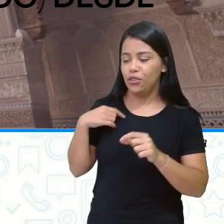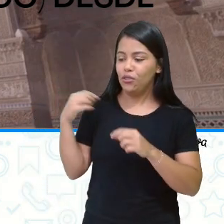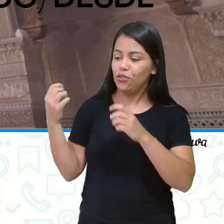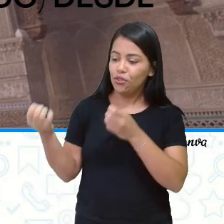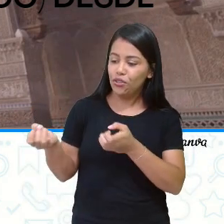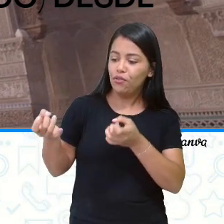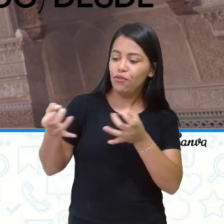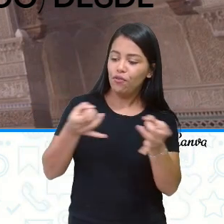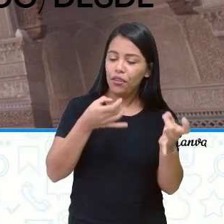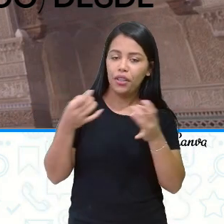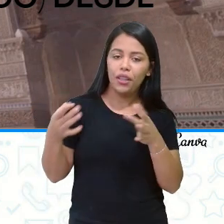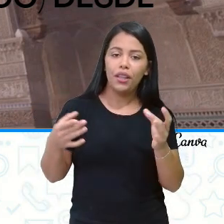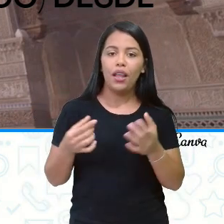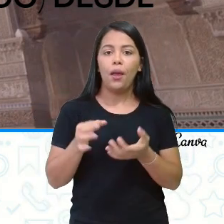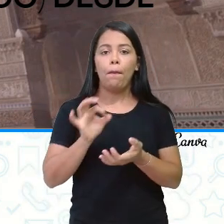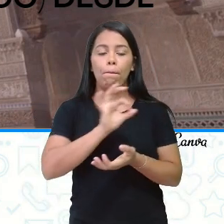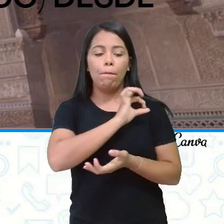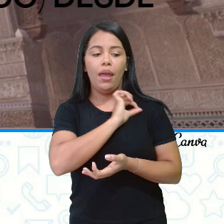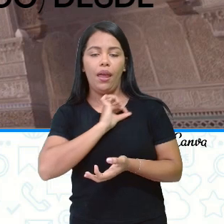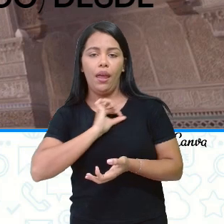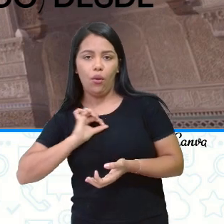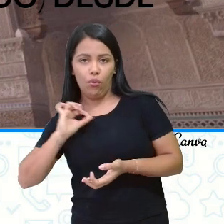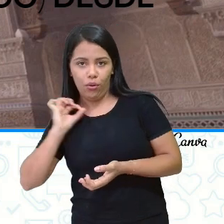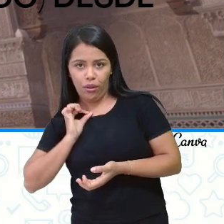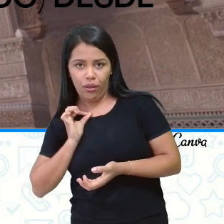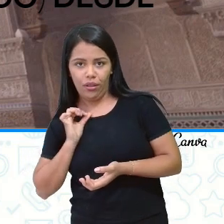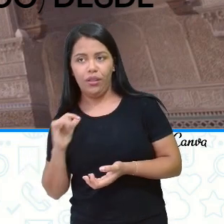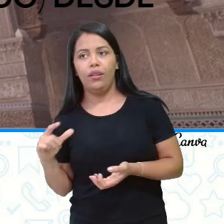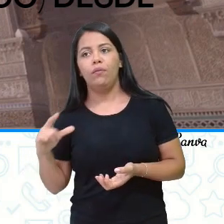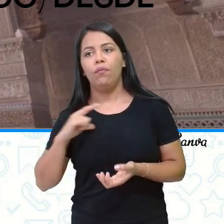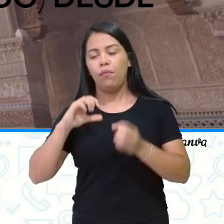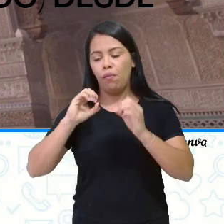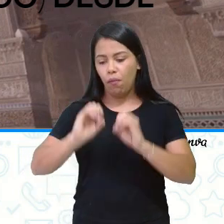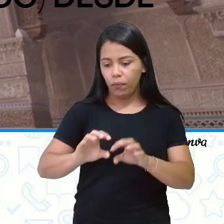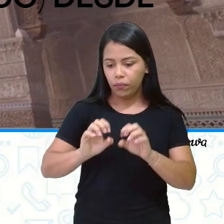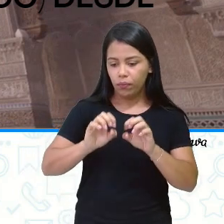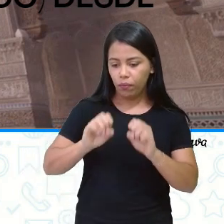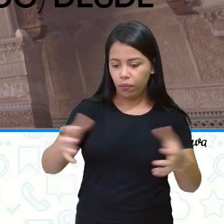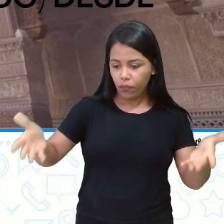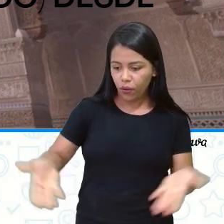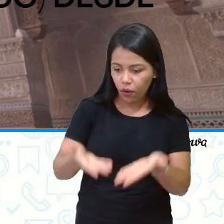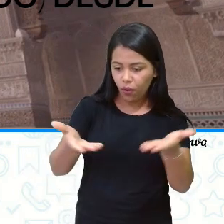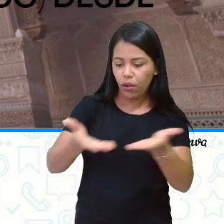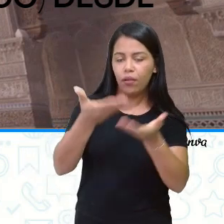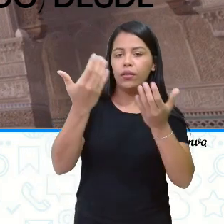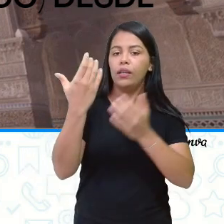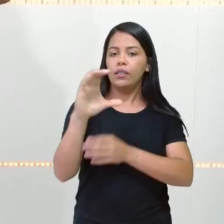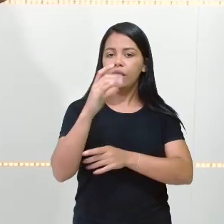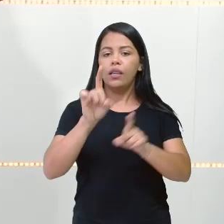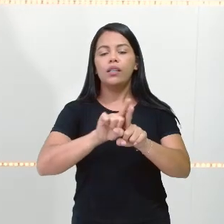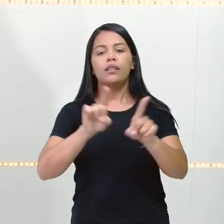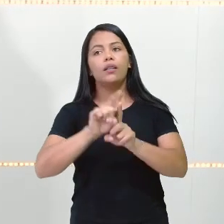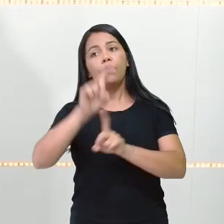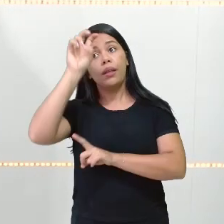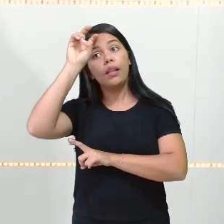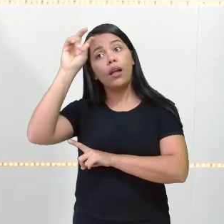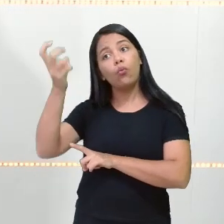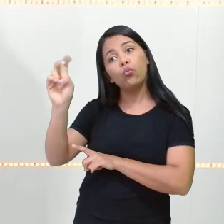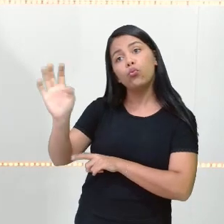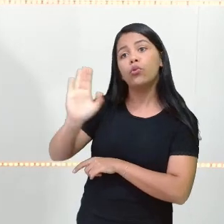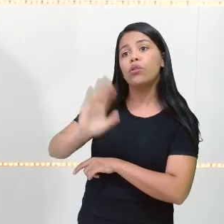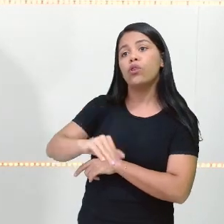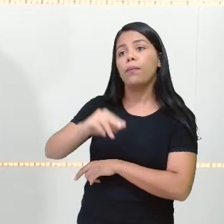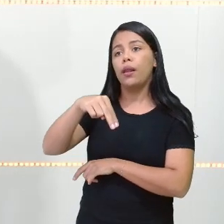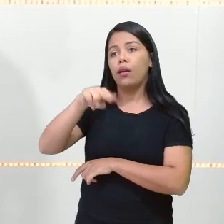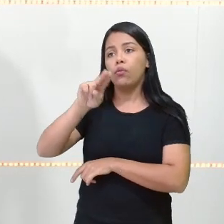das Nações Unidas para Educação, Ciência e Cultura, pela Unesco, desde 2013 ela é considerada assim. Então,